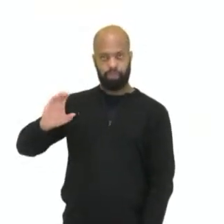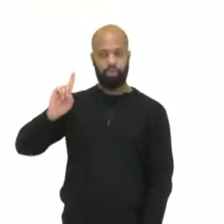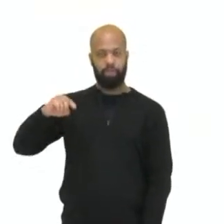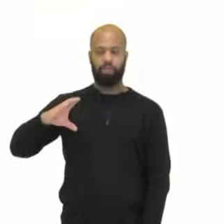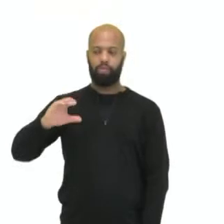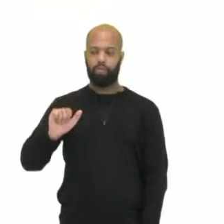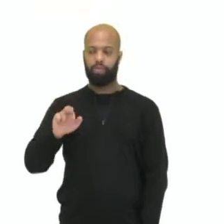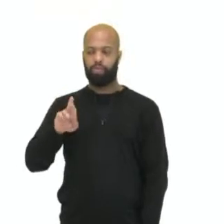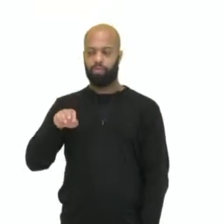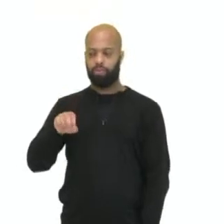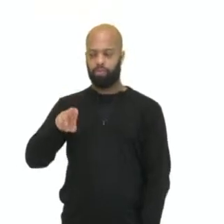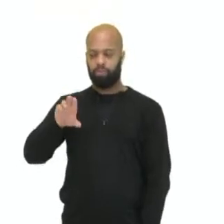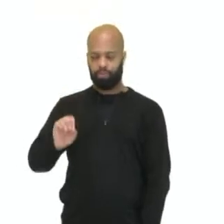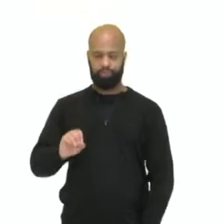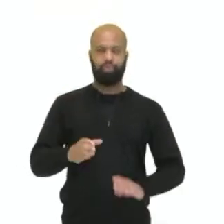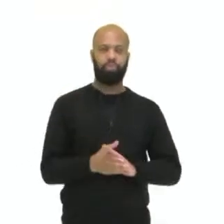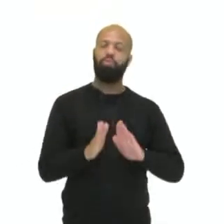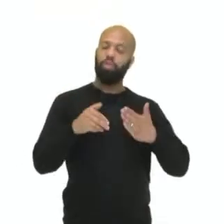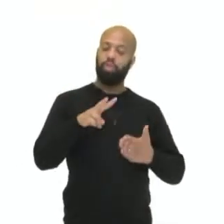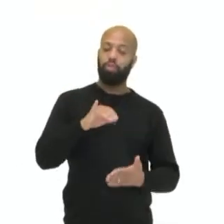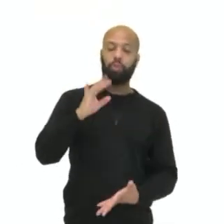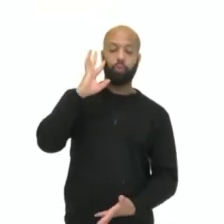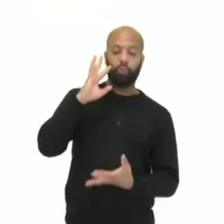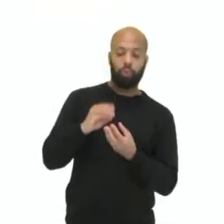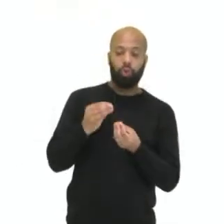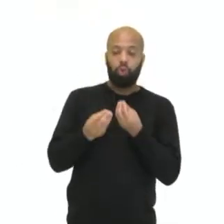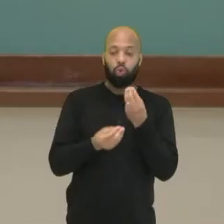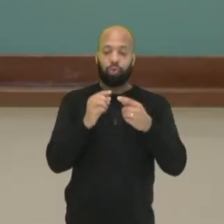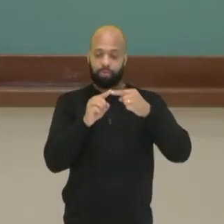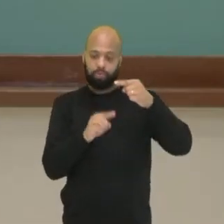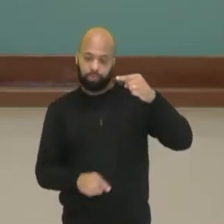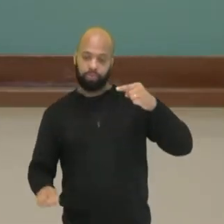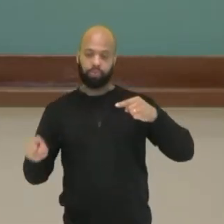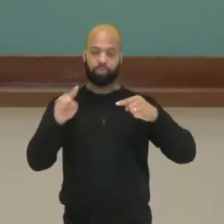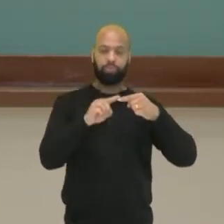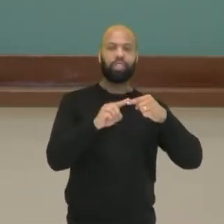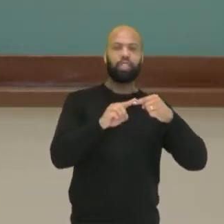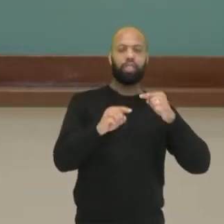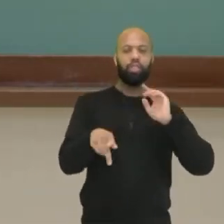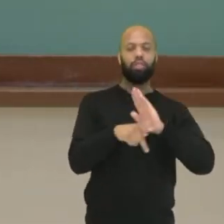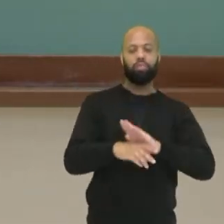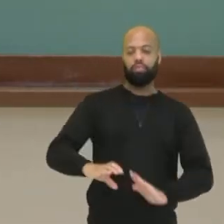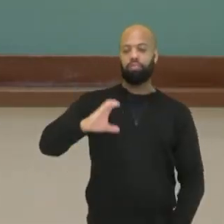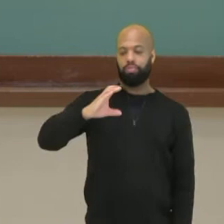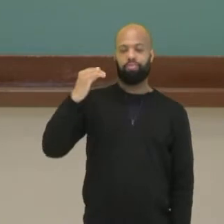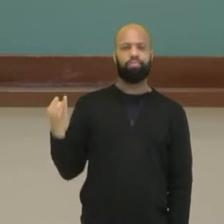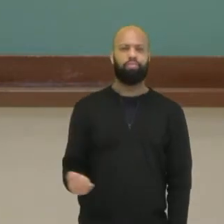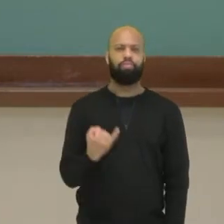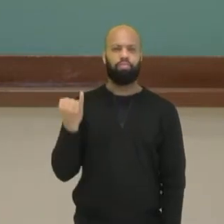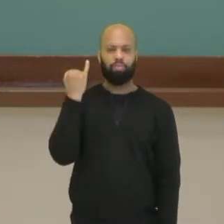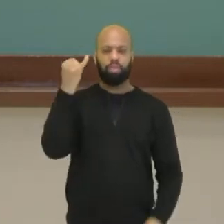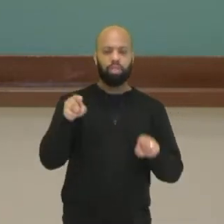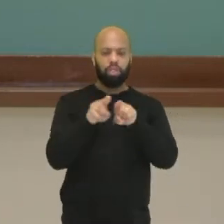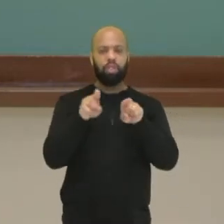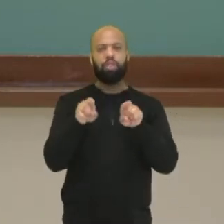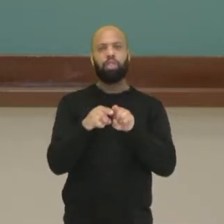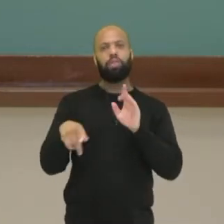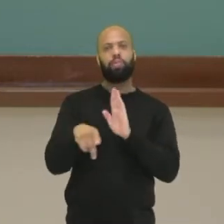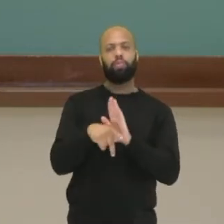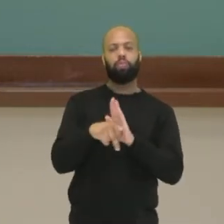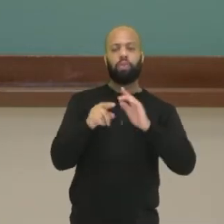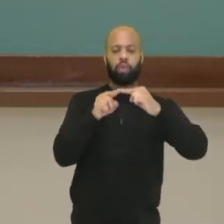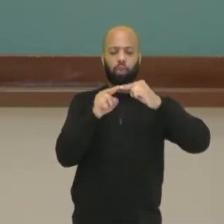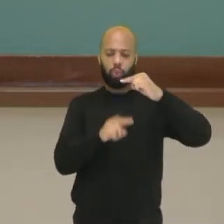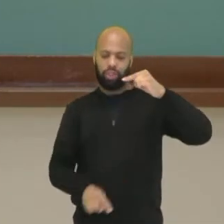carbono, além de compreender a forma como ocorre esse ciclo biogeoquímico, a importância dele também, né? Vamos pensar assim, a importância dele para as